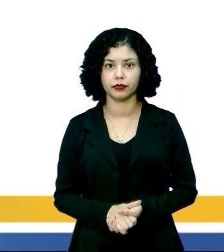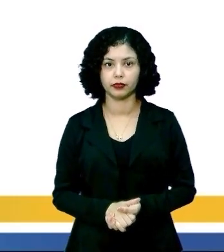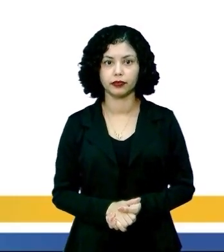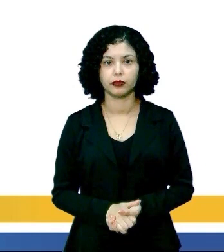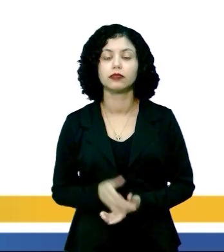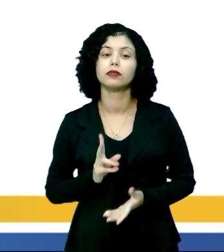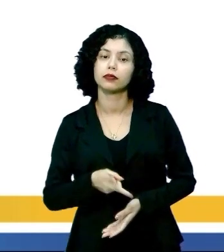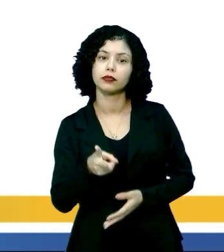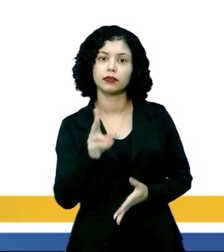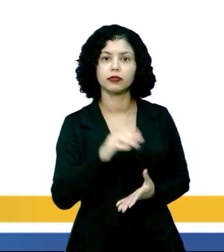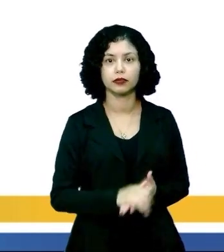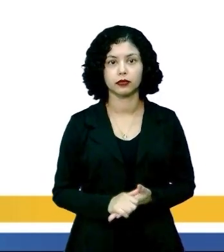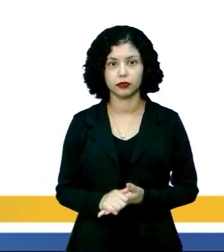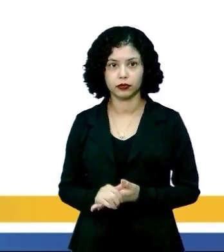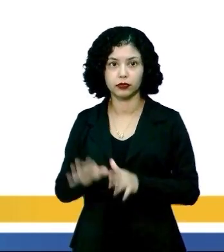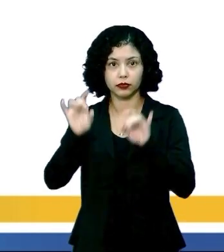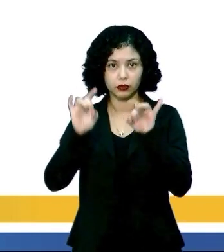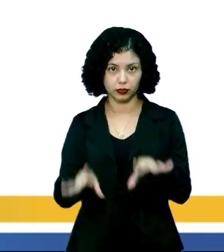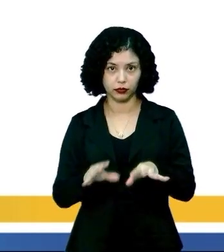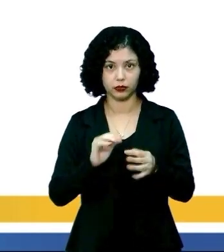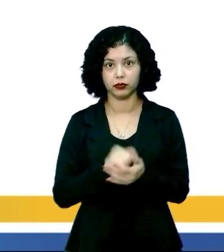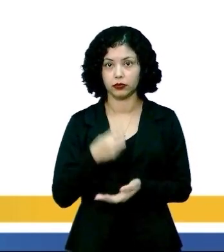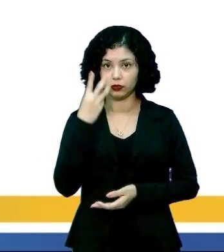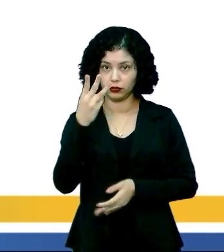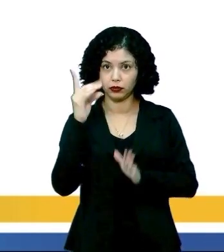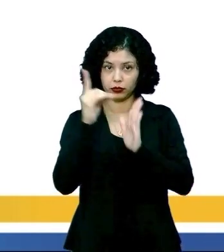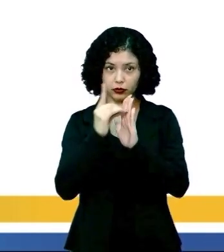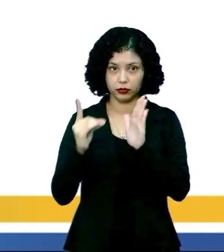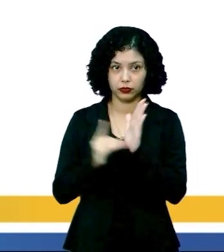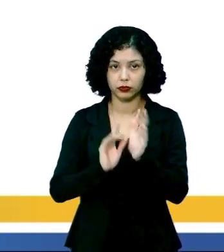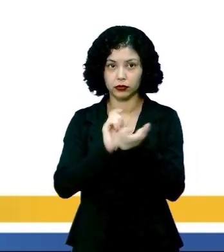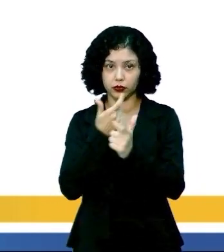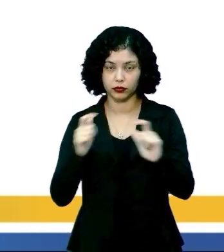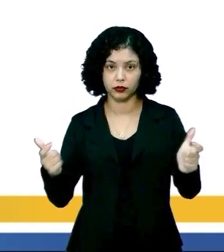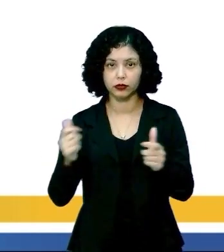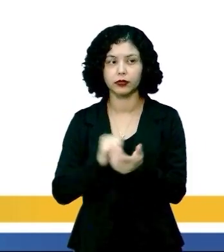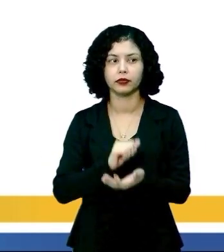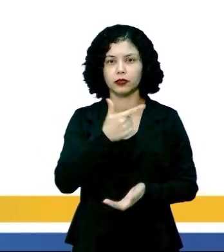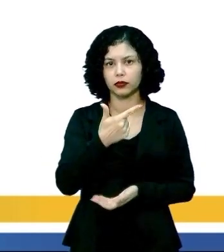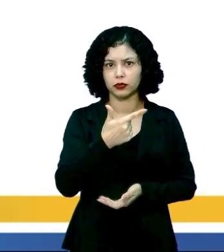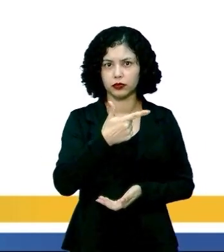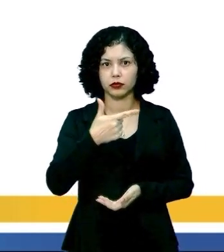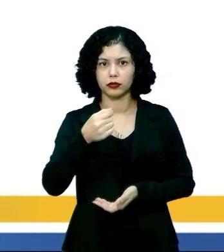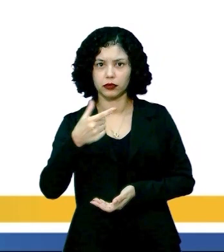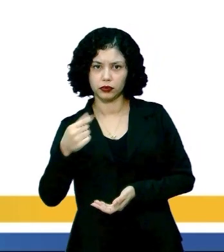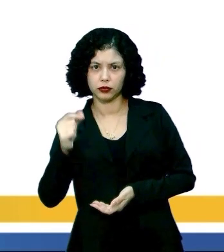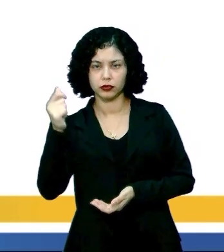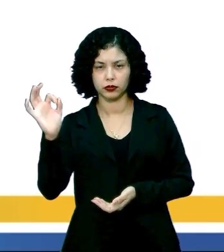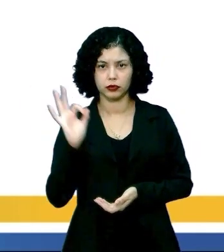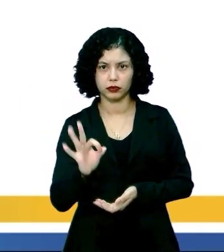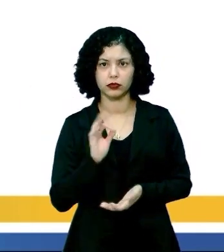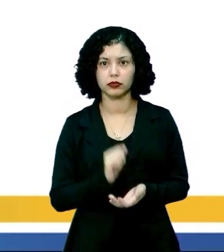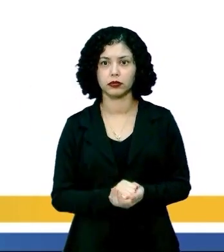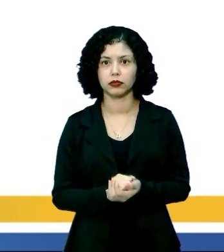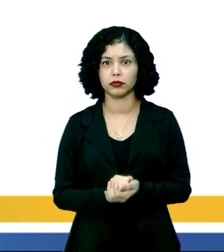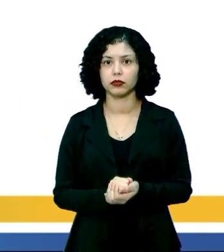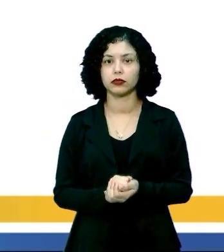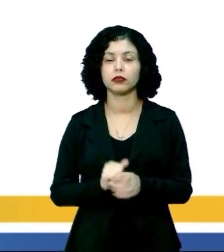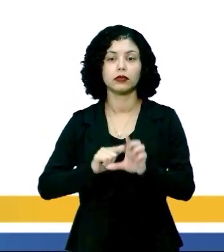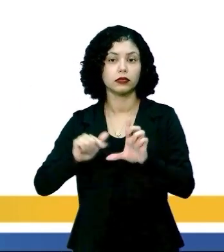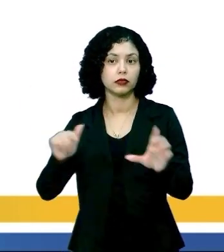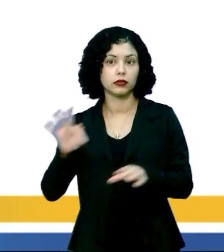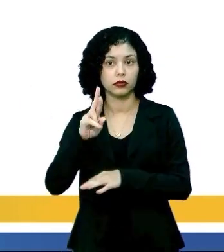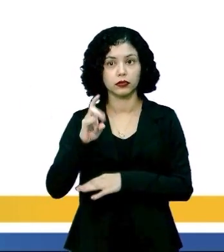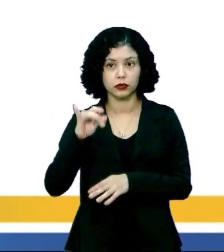E aí eu continuo. Nas últimas 3 décadas, houve um aumento de mais de 200%